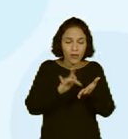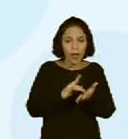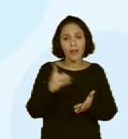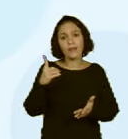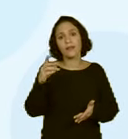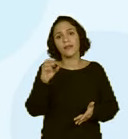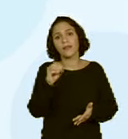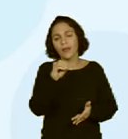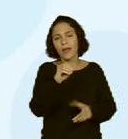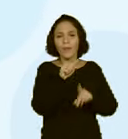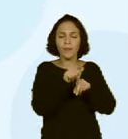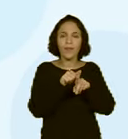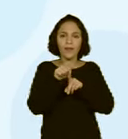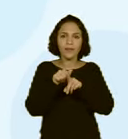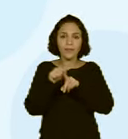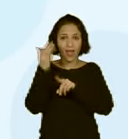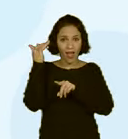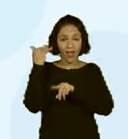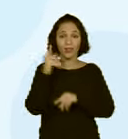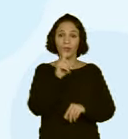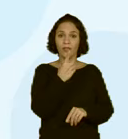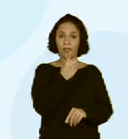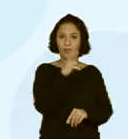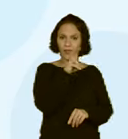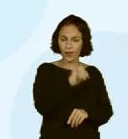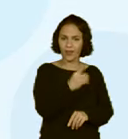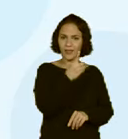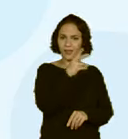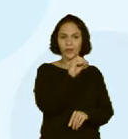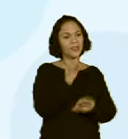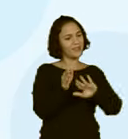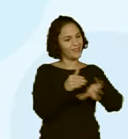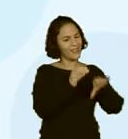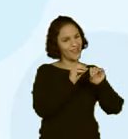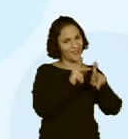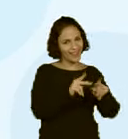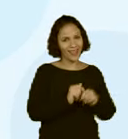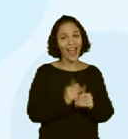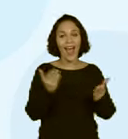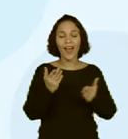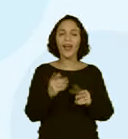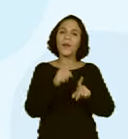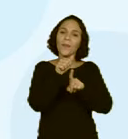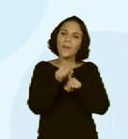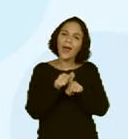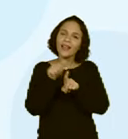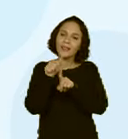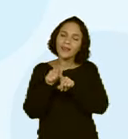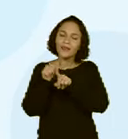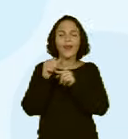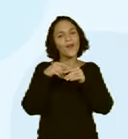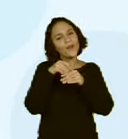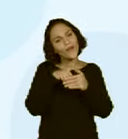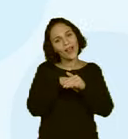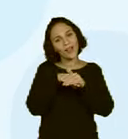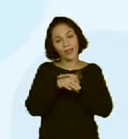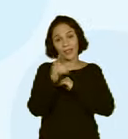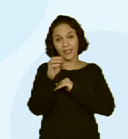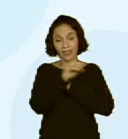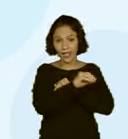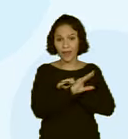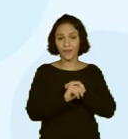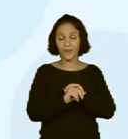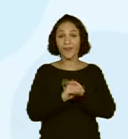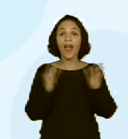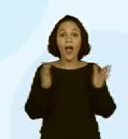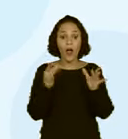os 300. Eu precisava de 150, agora eu preciso de 100 e assim por diante. Terminei o celular, aí vamos